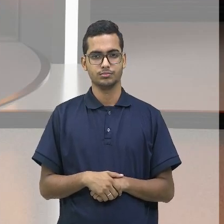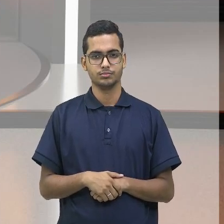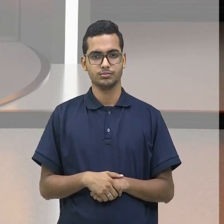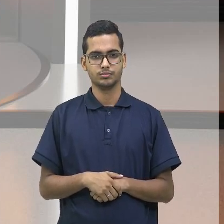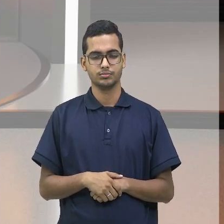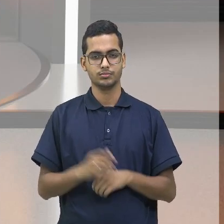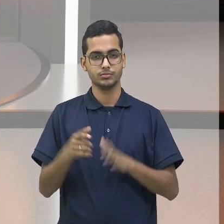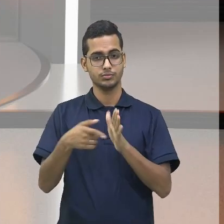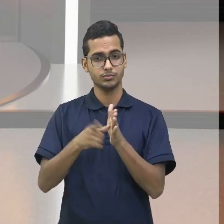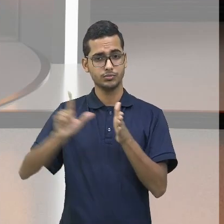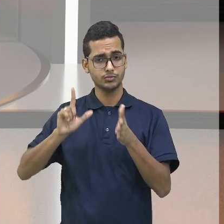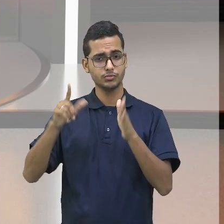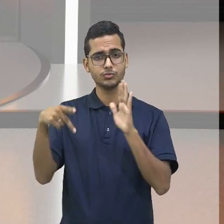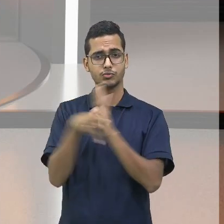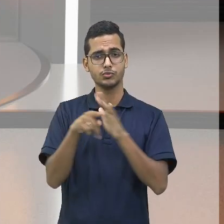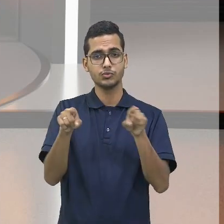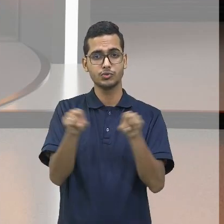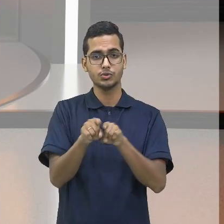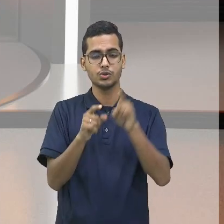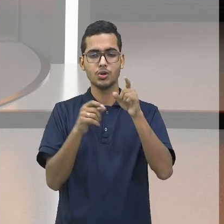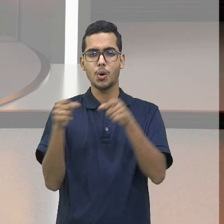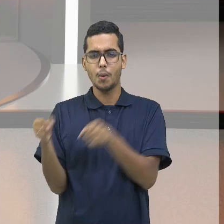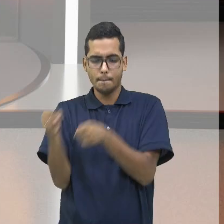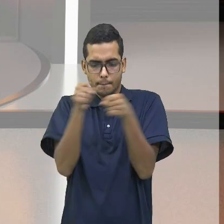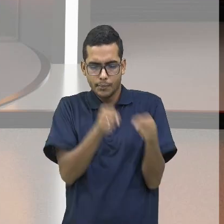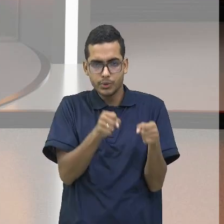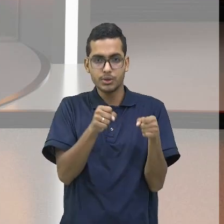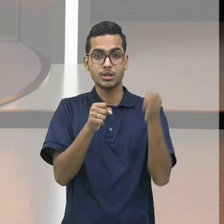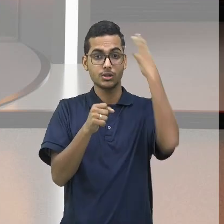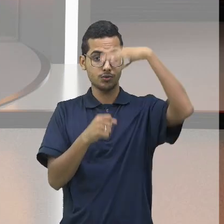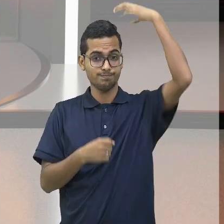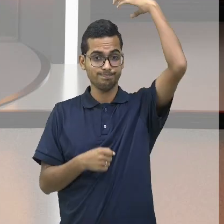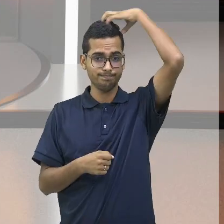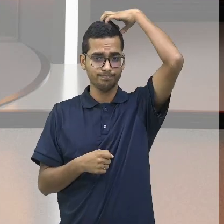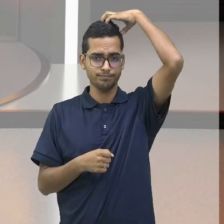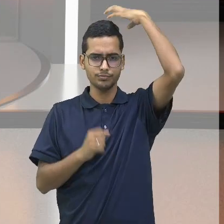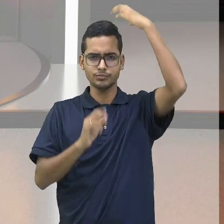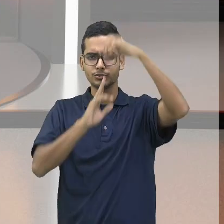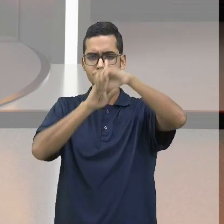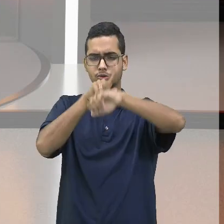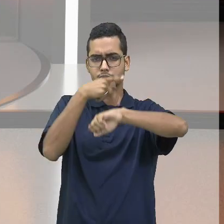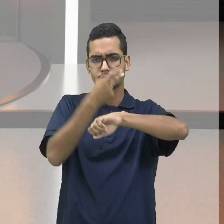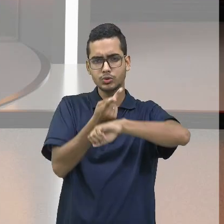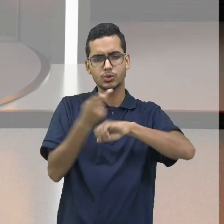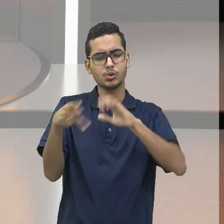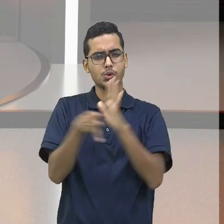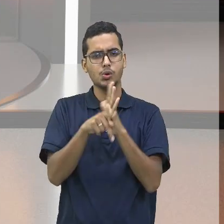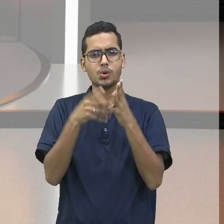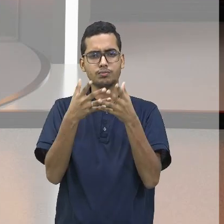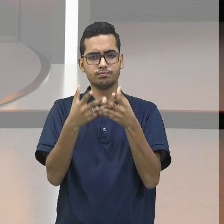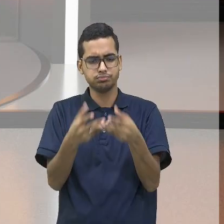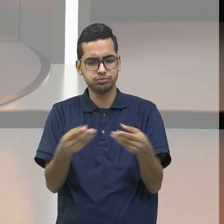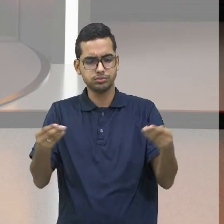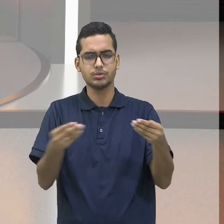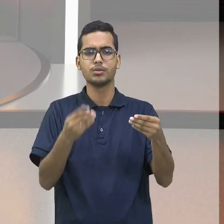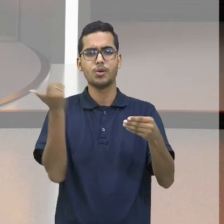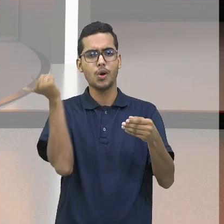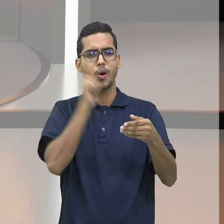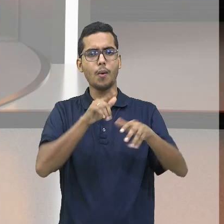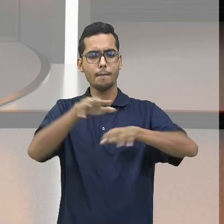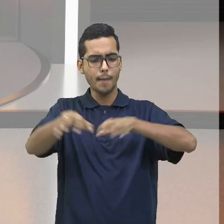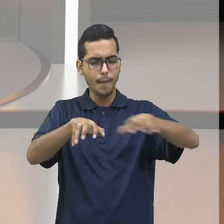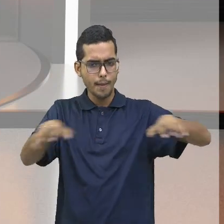do rei e você dissolve, né, essa figura do poder justamente